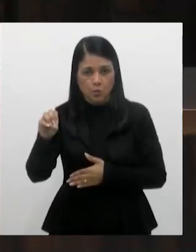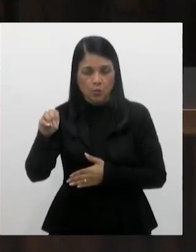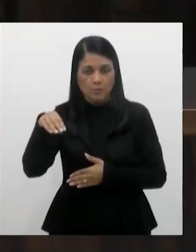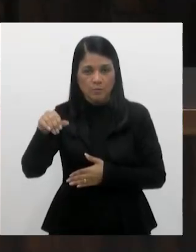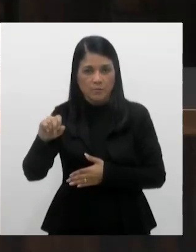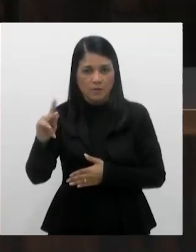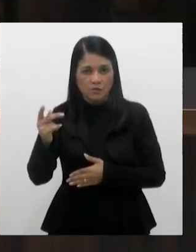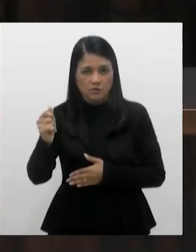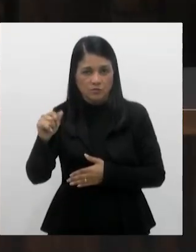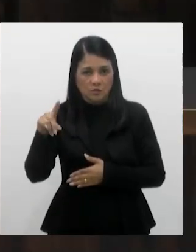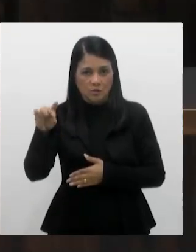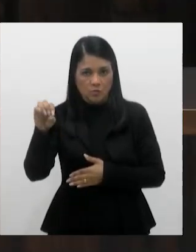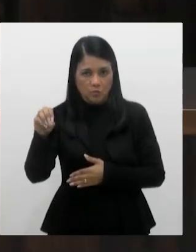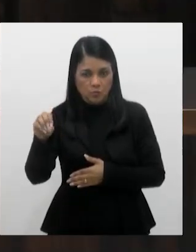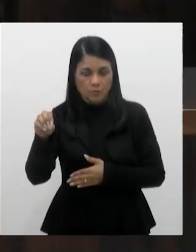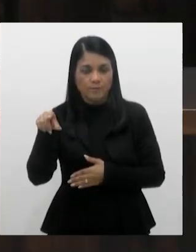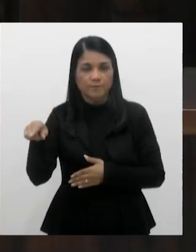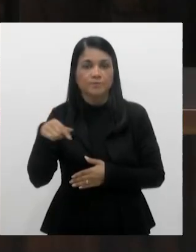Zeidan.